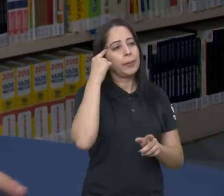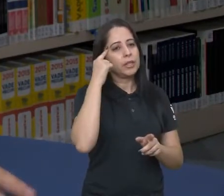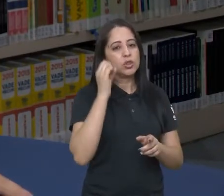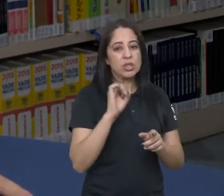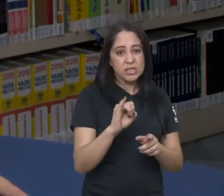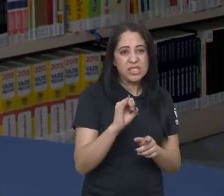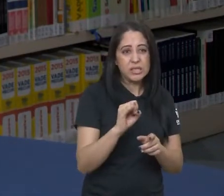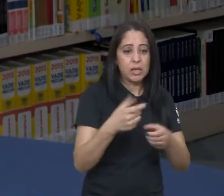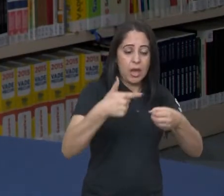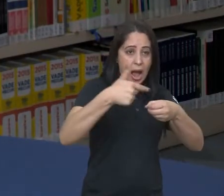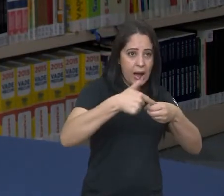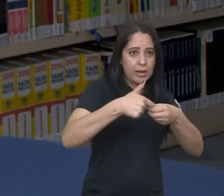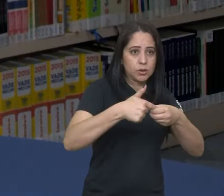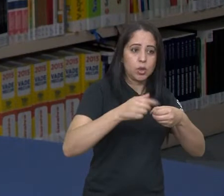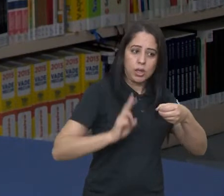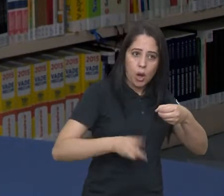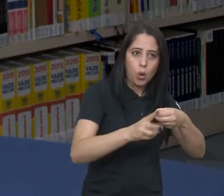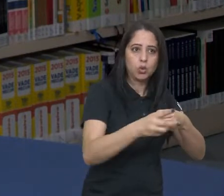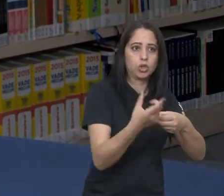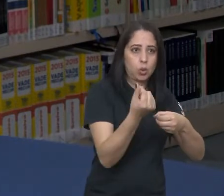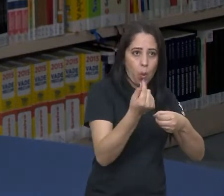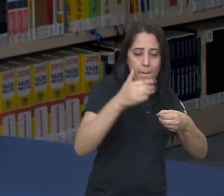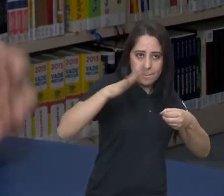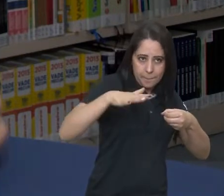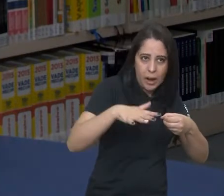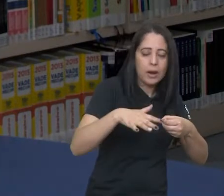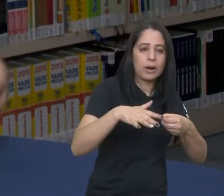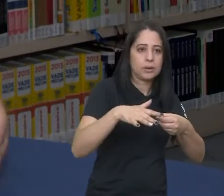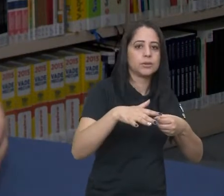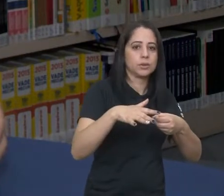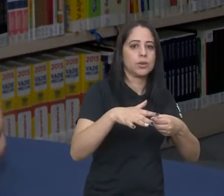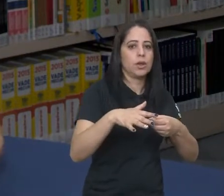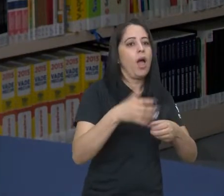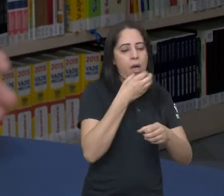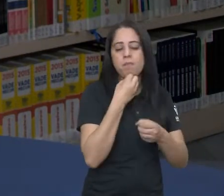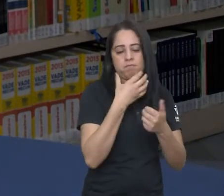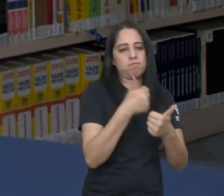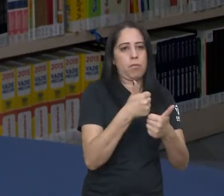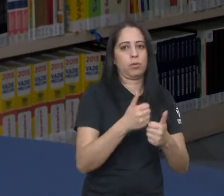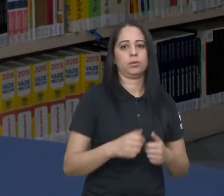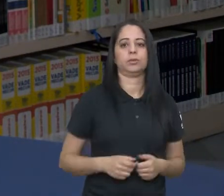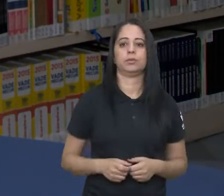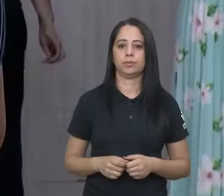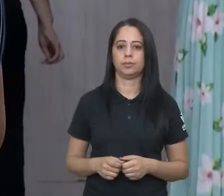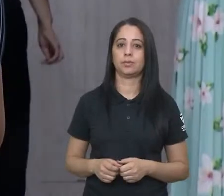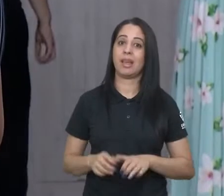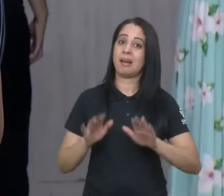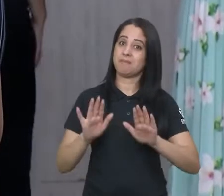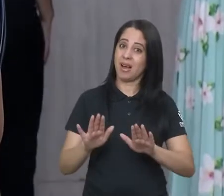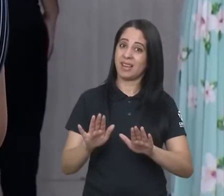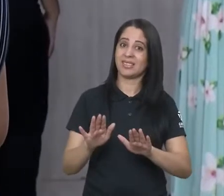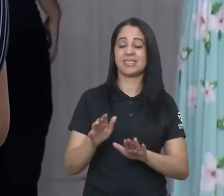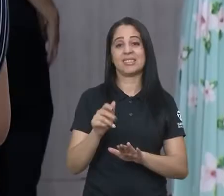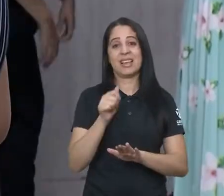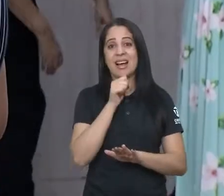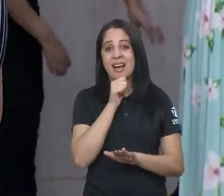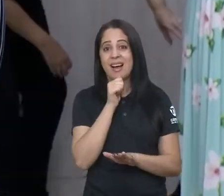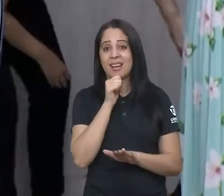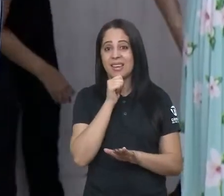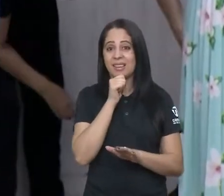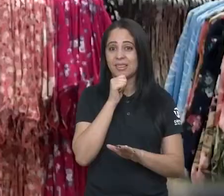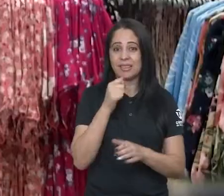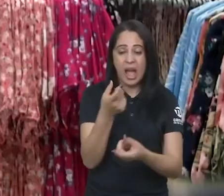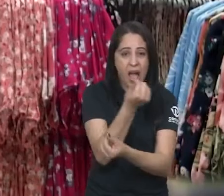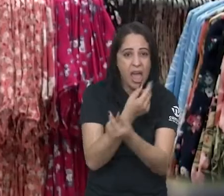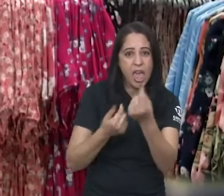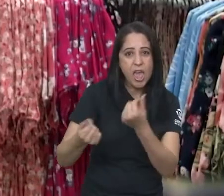acho que se o combustível mantiver assim dessa maneira, tendo essa queda, vai ser muito bom. Mas enquanto a melhora na